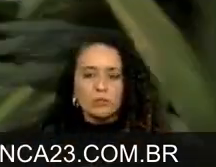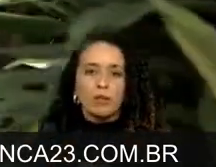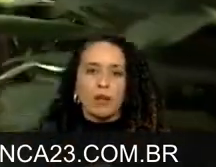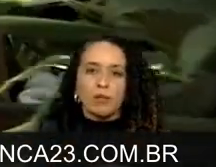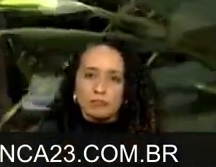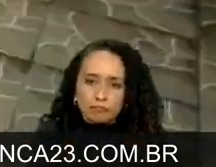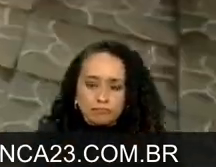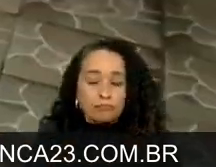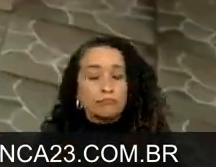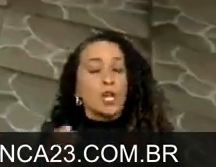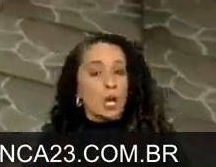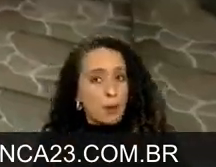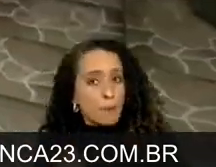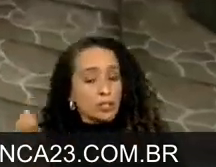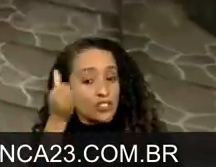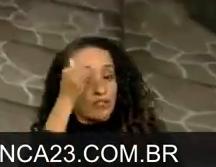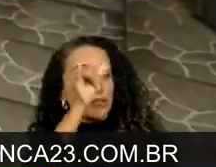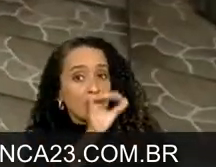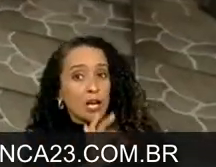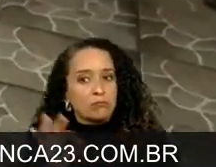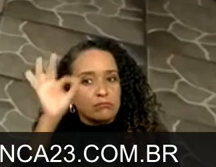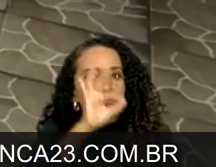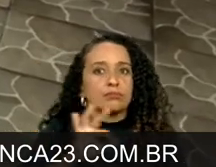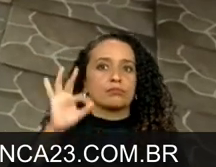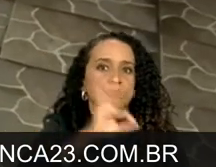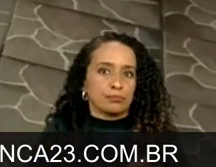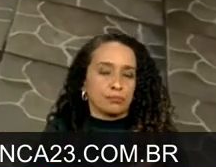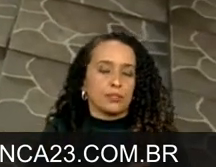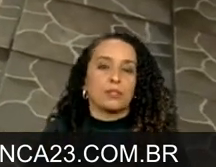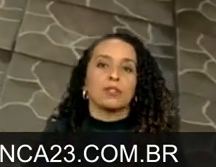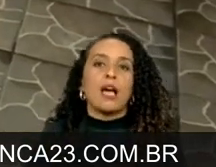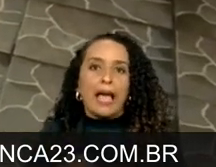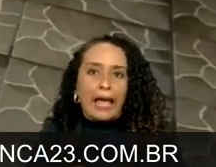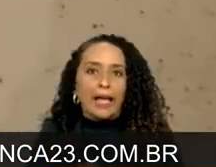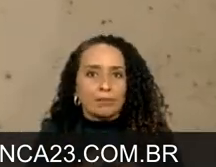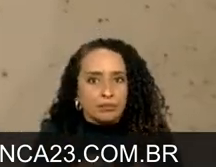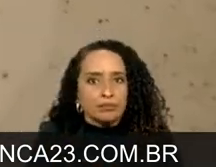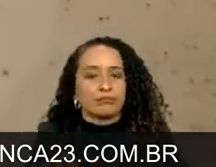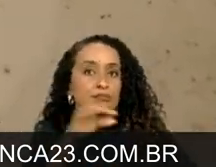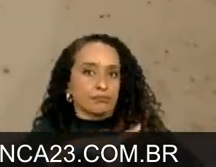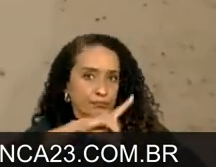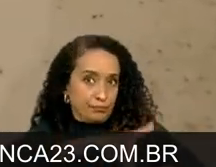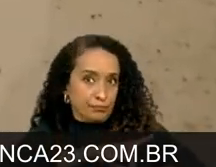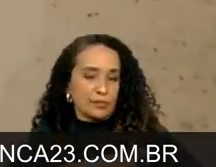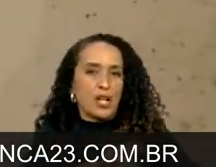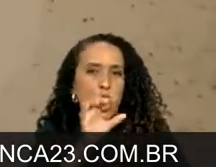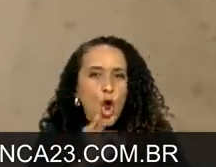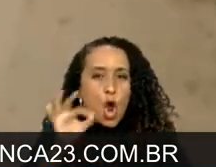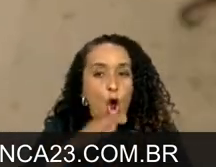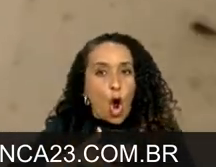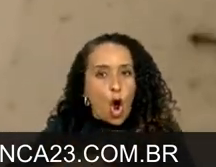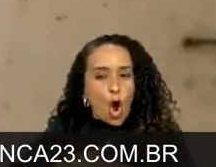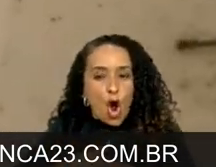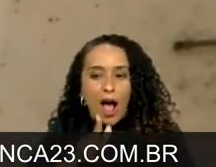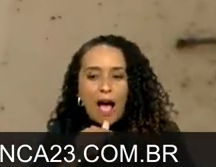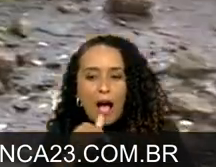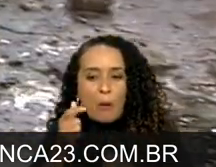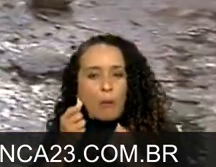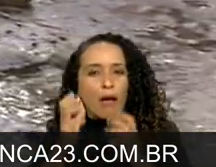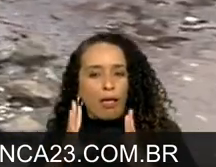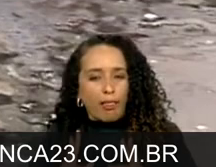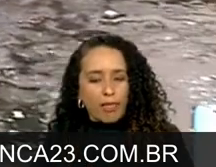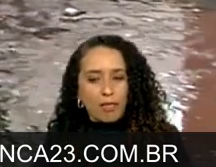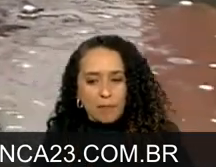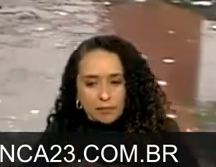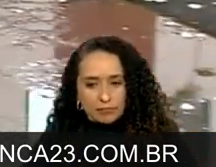sobre a importância de se combater o mosquito Aedes aegypti, transmissor da dengue. O mosquito gosta de água limpa para se reproduzir e